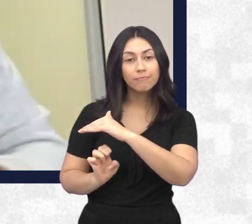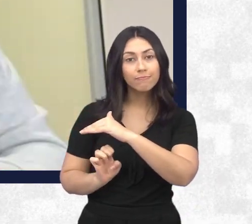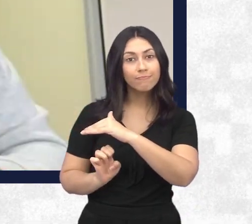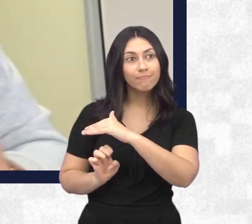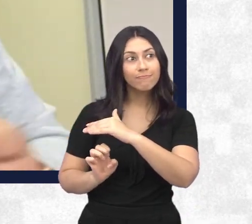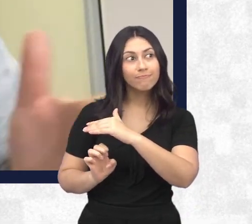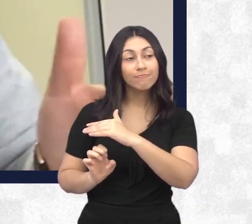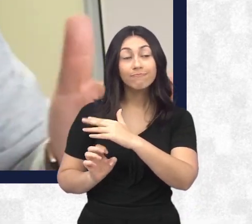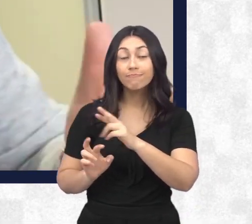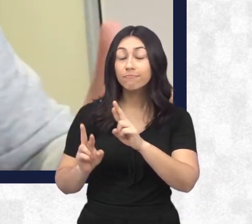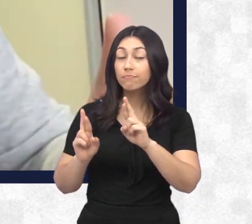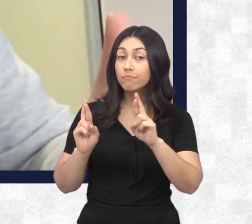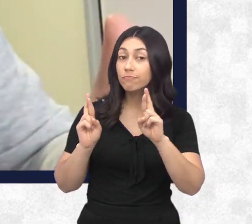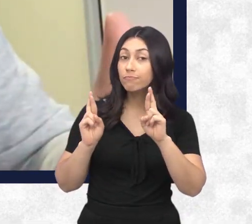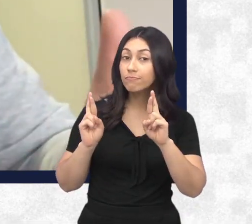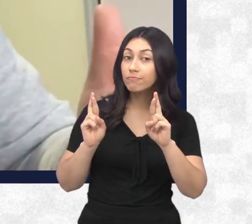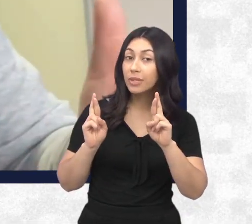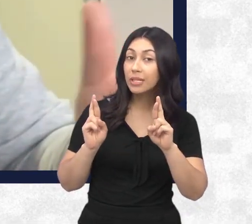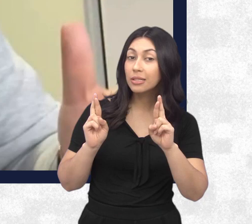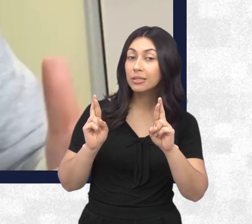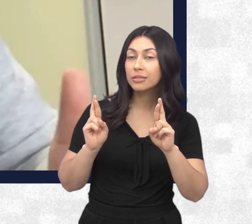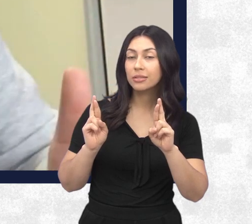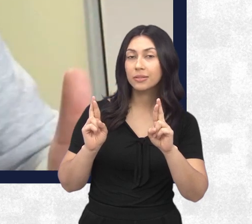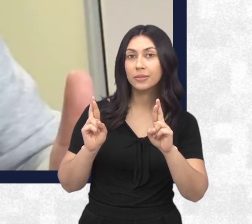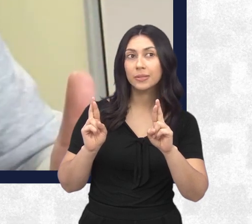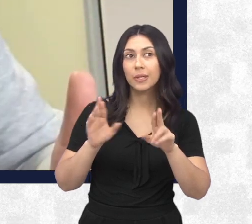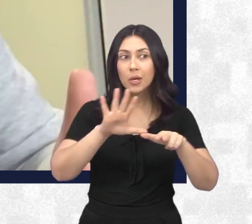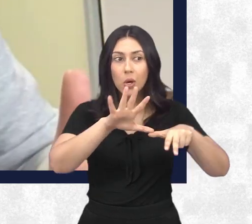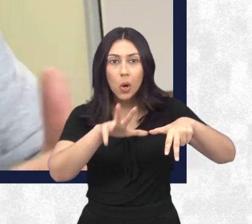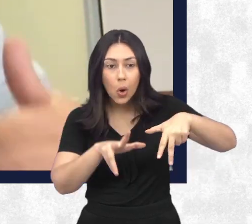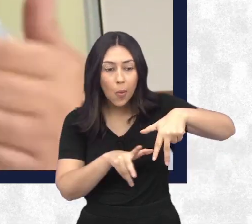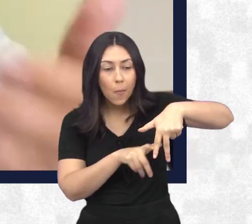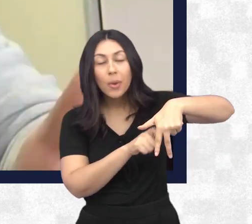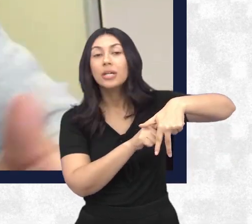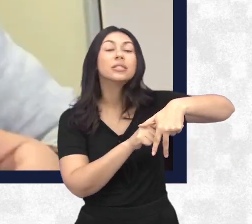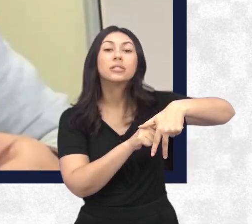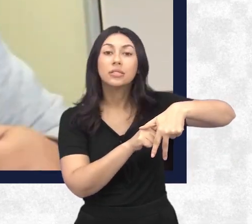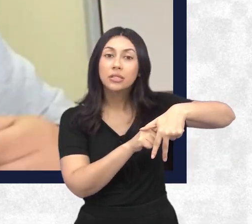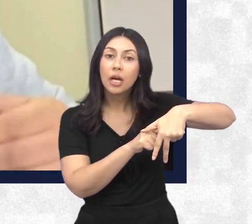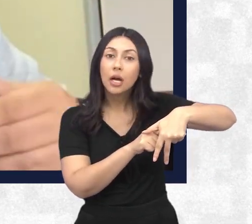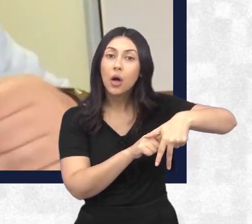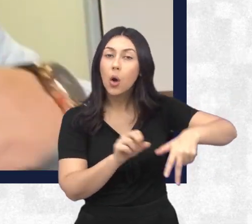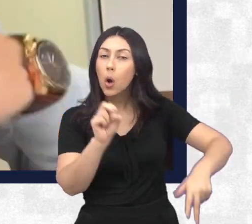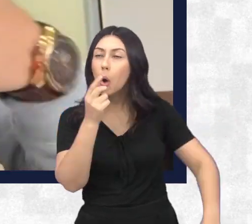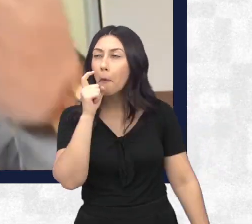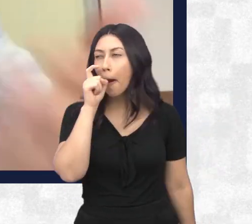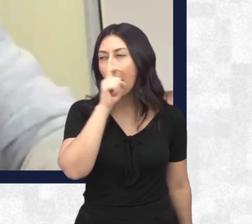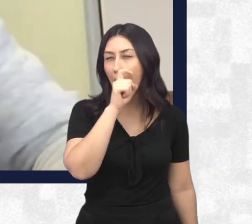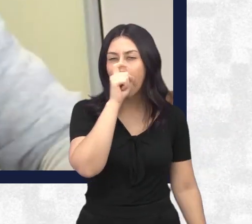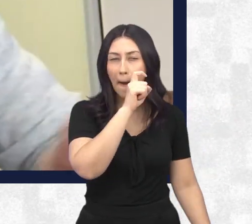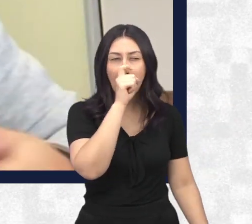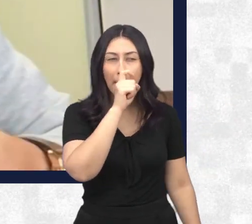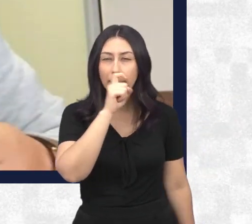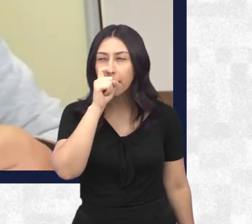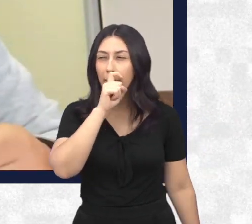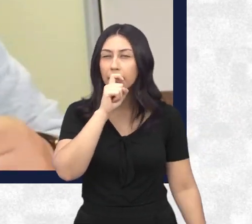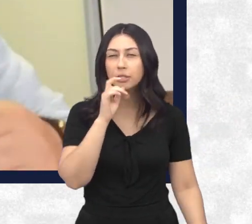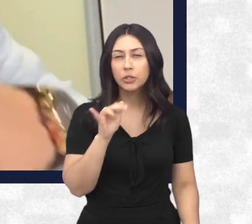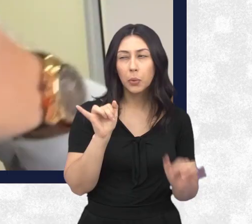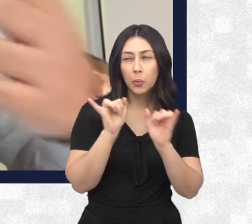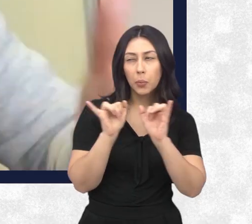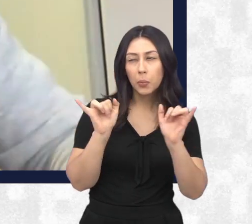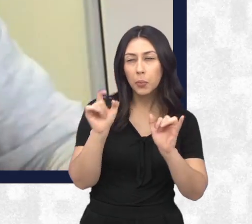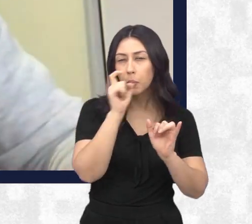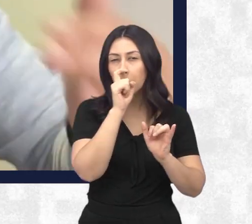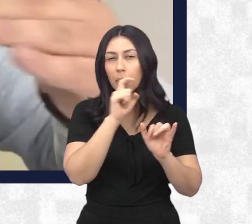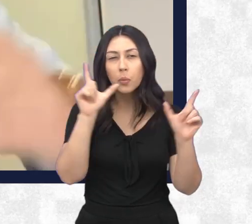você há de acreditar que a possibilidade de corrupção, a possibilidade de se inventar mentiras, de você